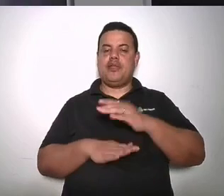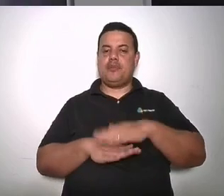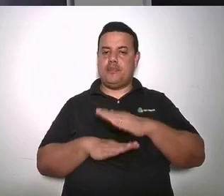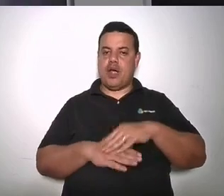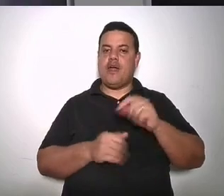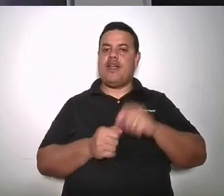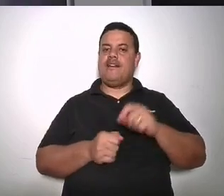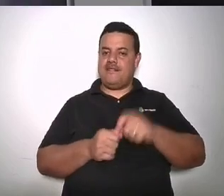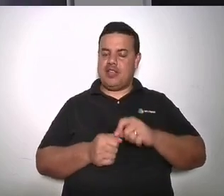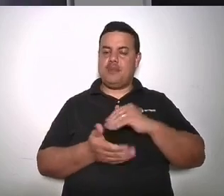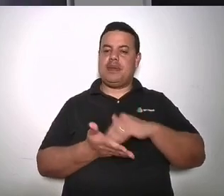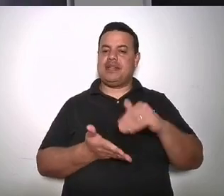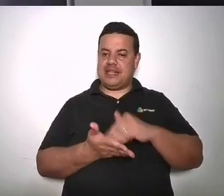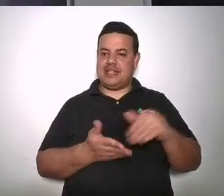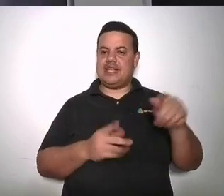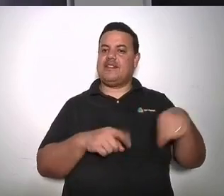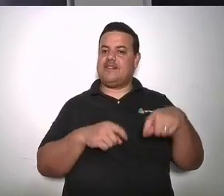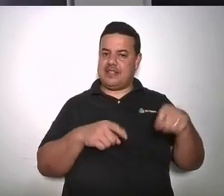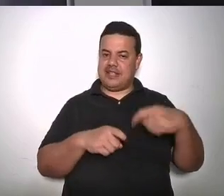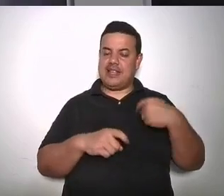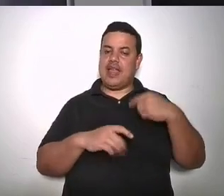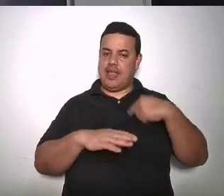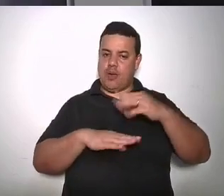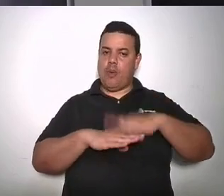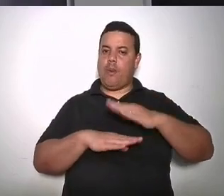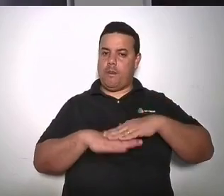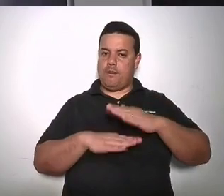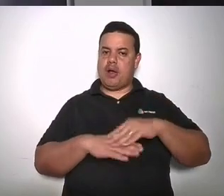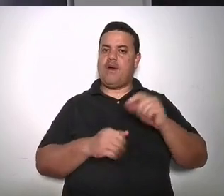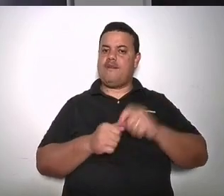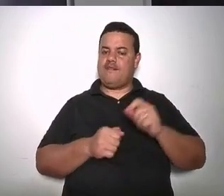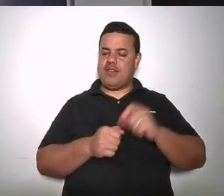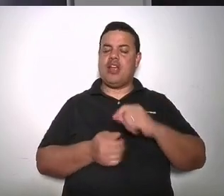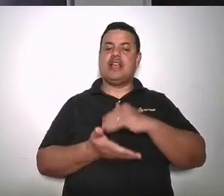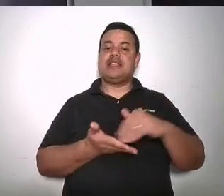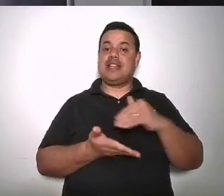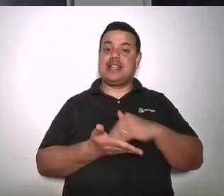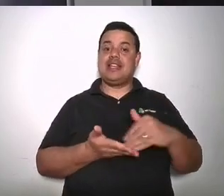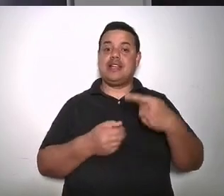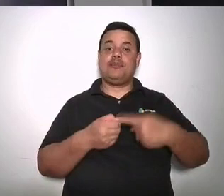Fazenda, a qual eu estou à frente dela. Secretaria Municipal de Educação,